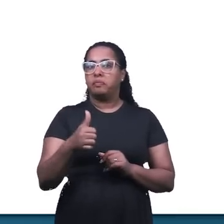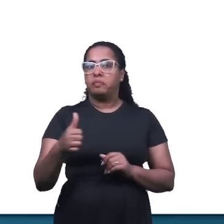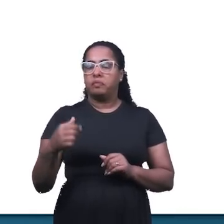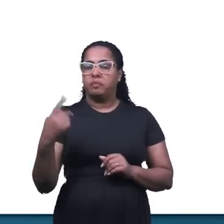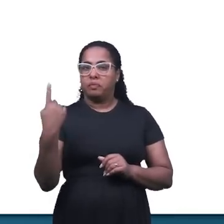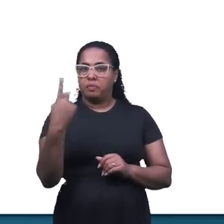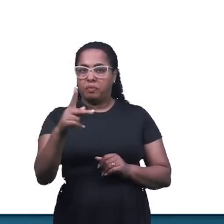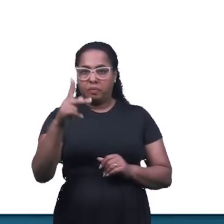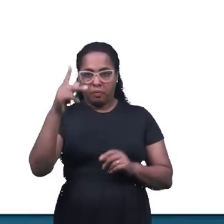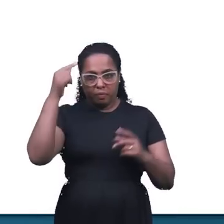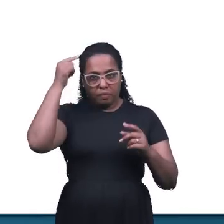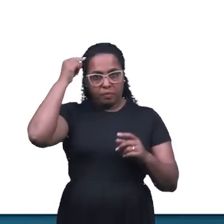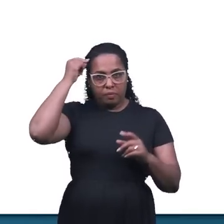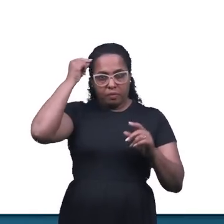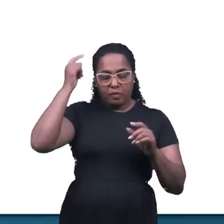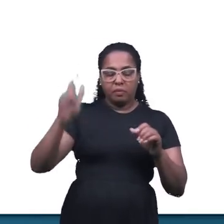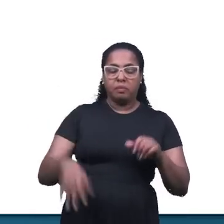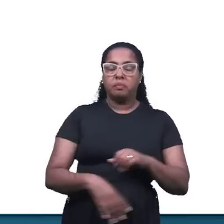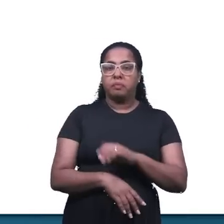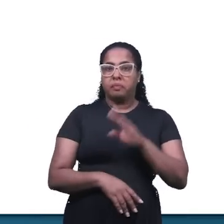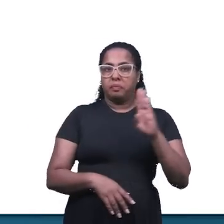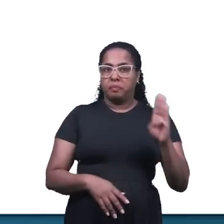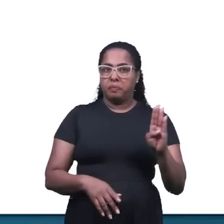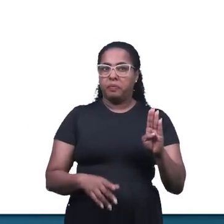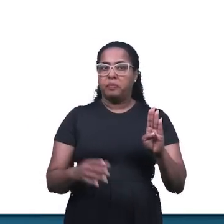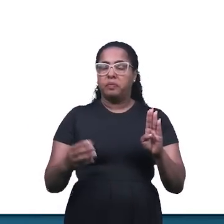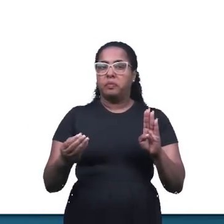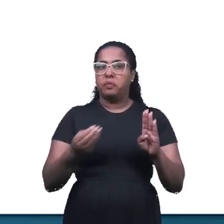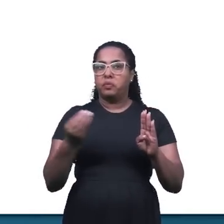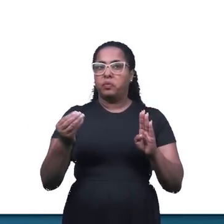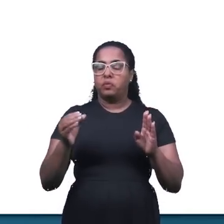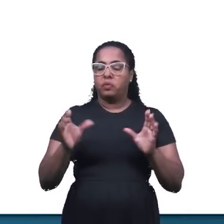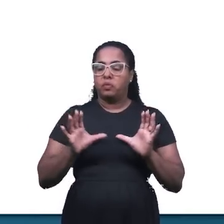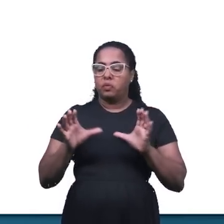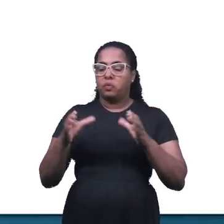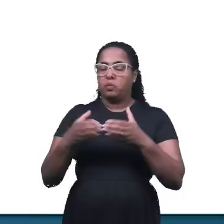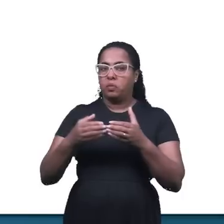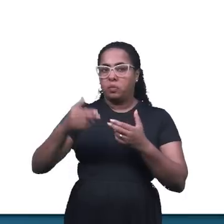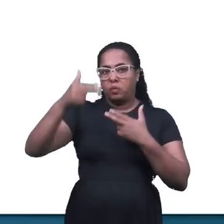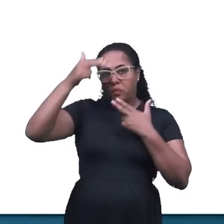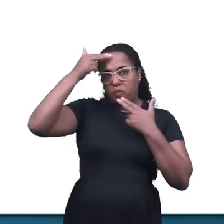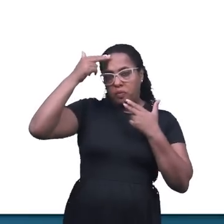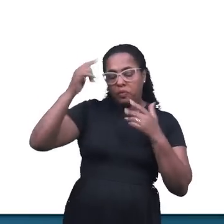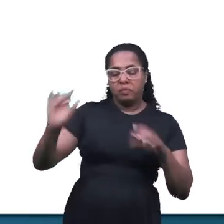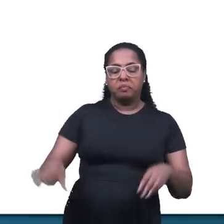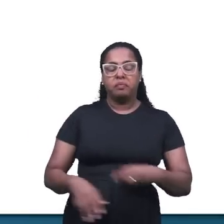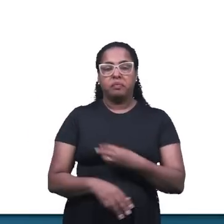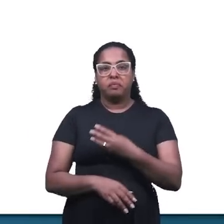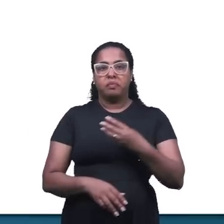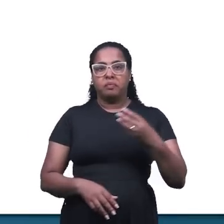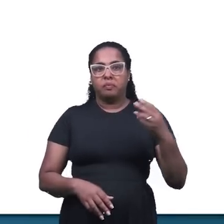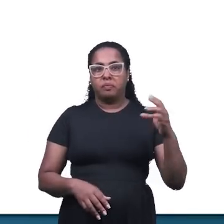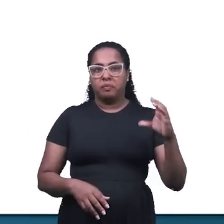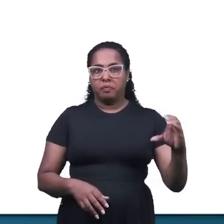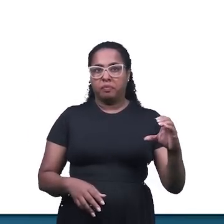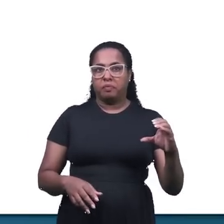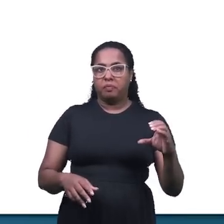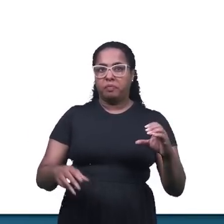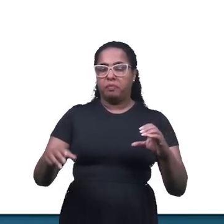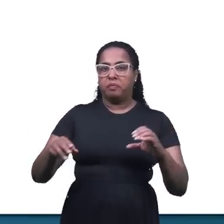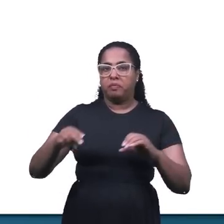teu cabelo. A segunda expressão, é como um rebanho de cabras. E a terceira expressão, no monte